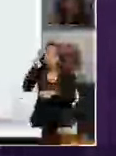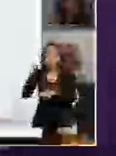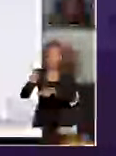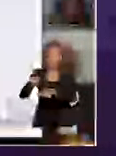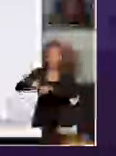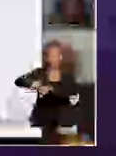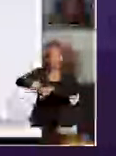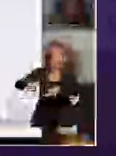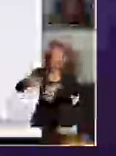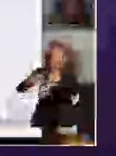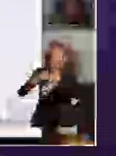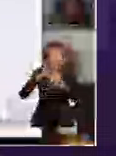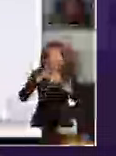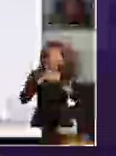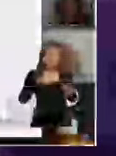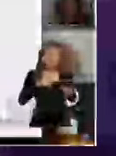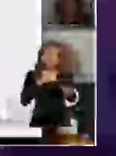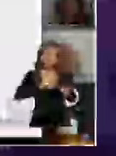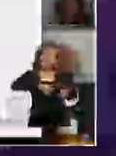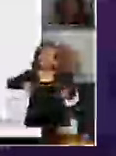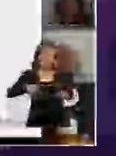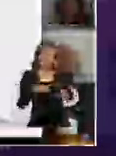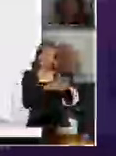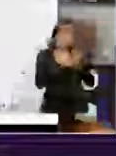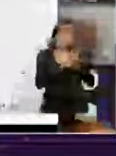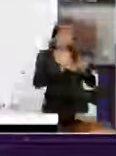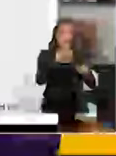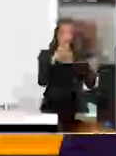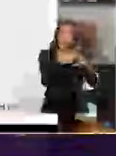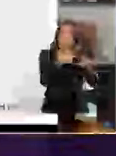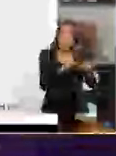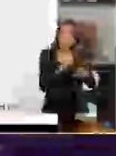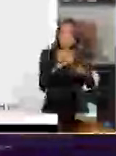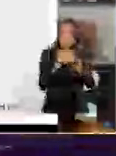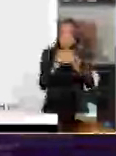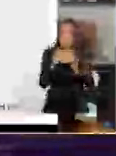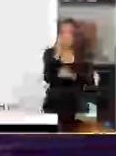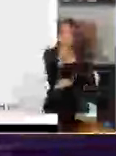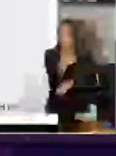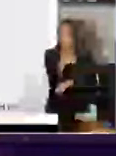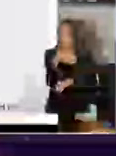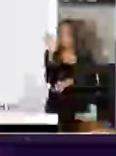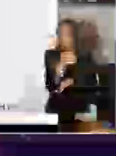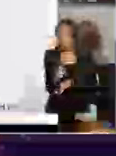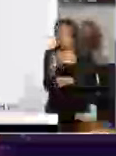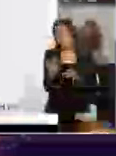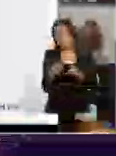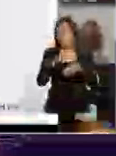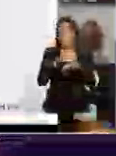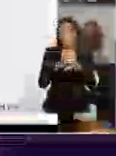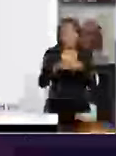o caso desse estudo da Pfizer, ela teve menos de 2% dos pacientes com obesidade ou doença neurológica,